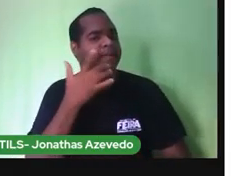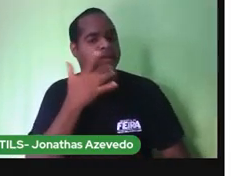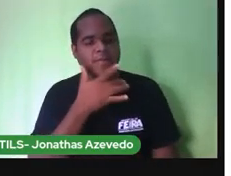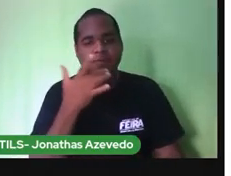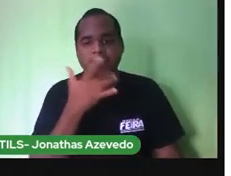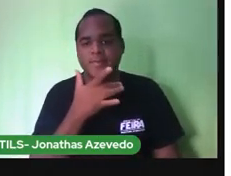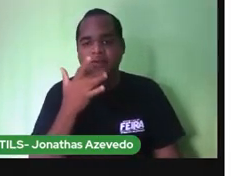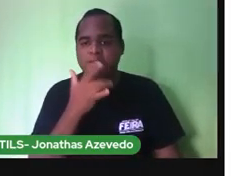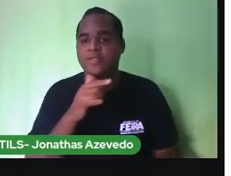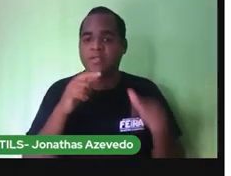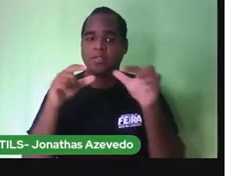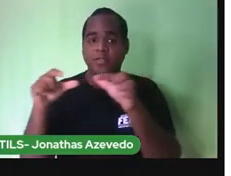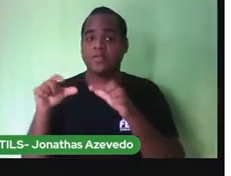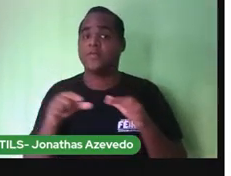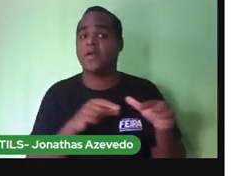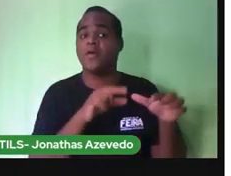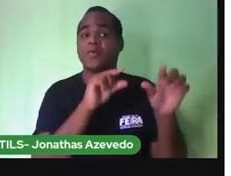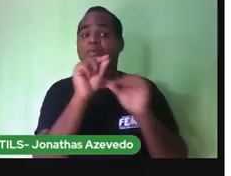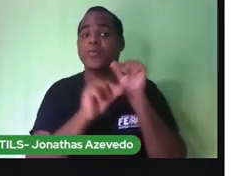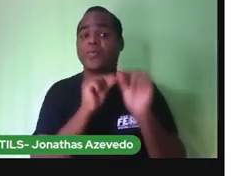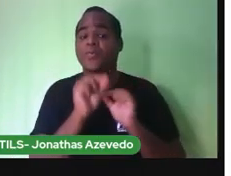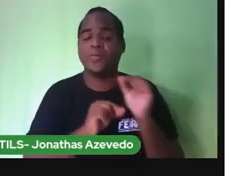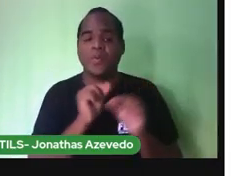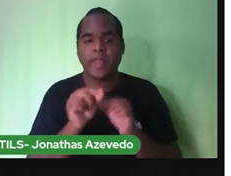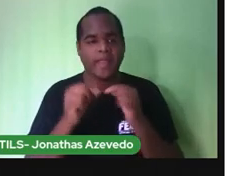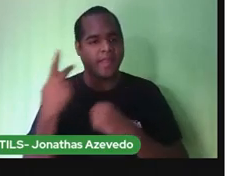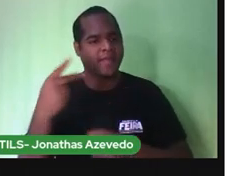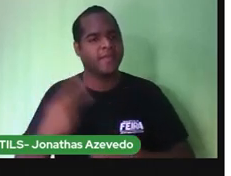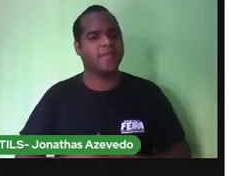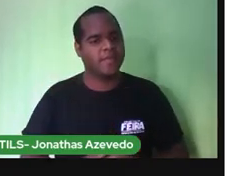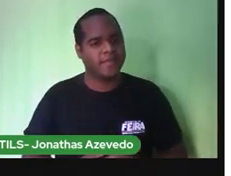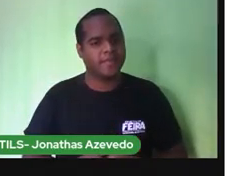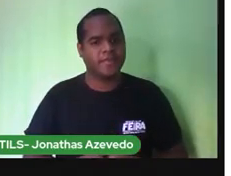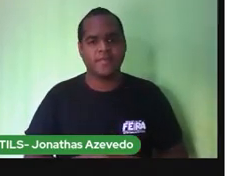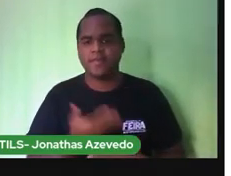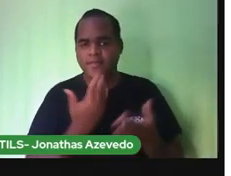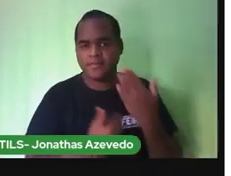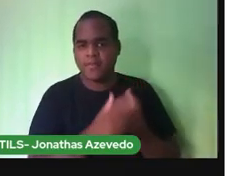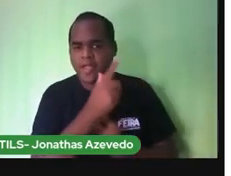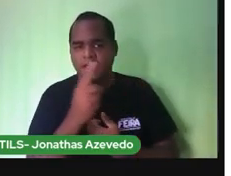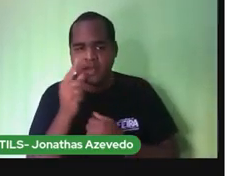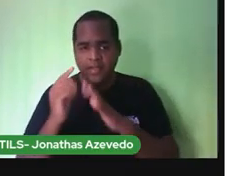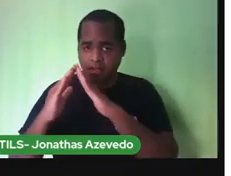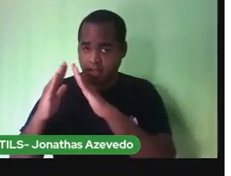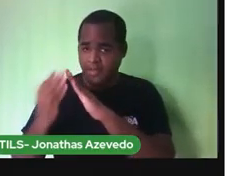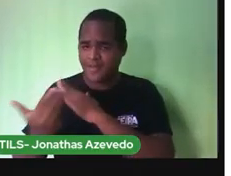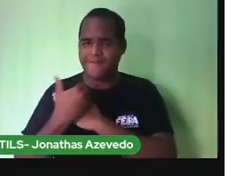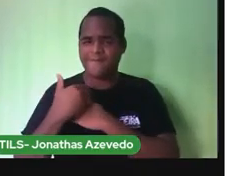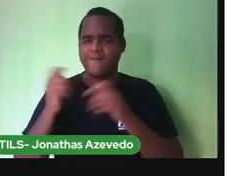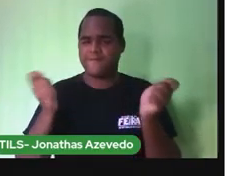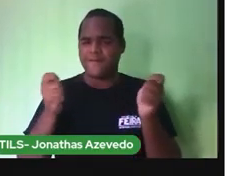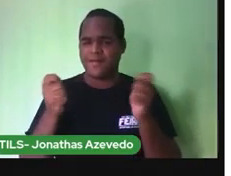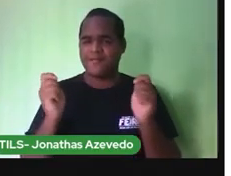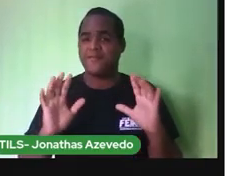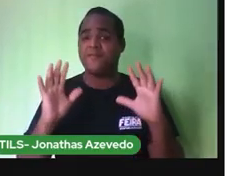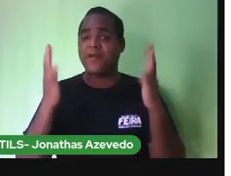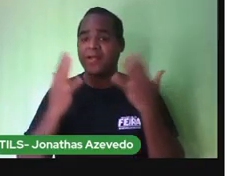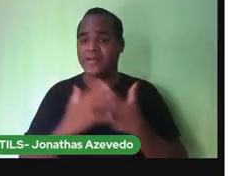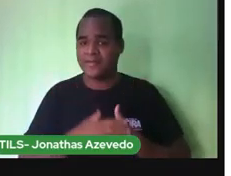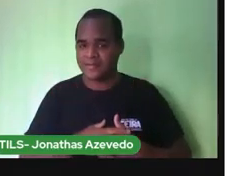aonde você vai aonde você vai Ratinho Mimoso venha lanchar na minha casa vai ter uma festa